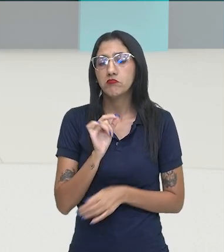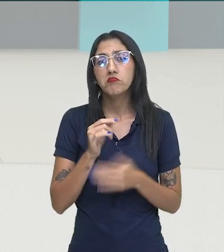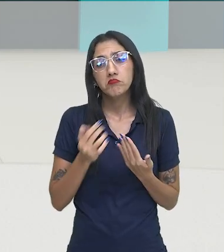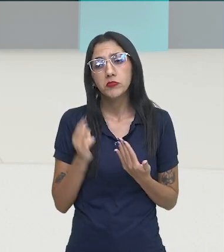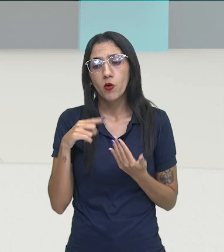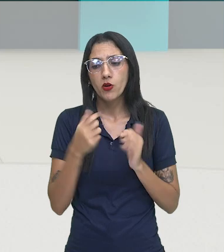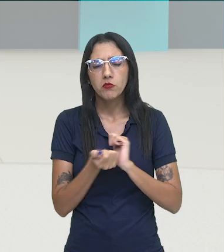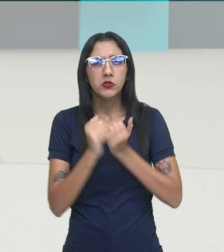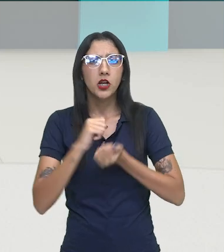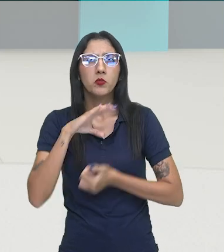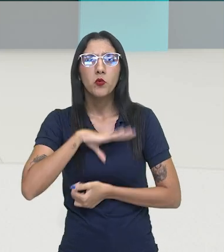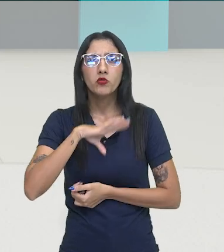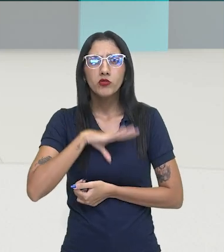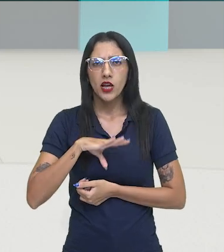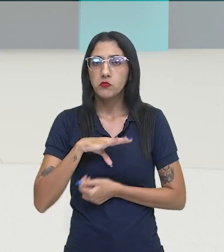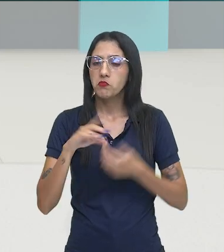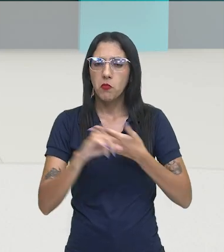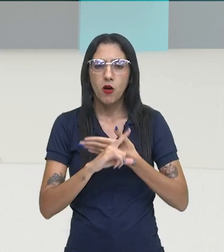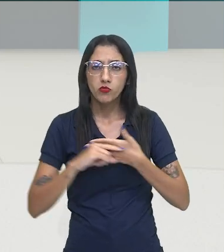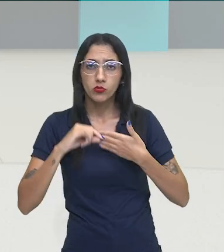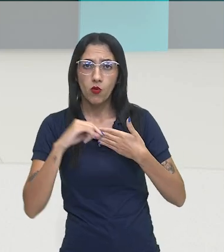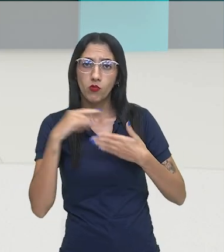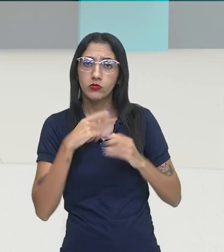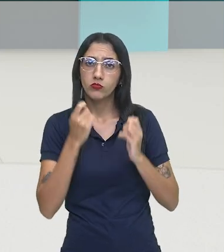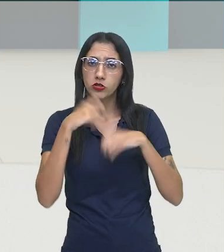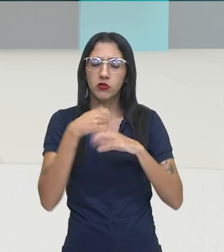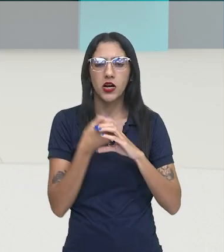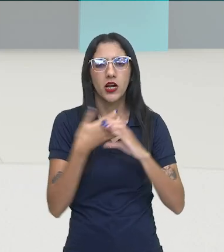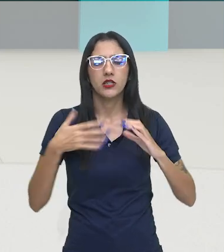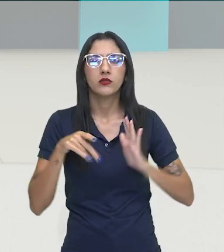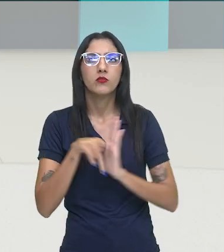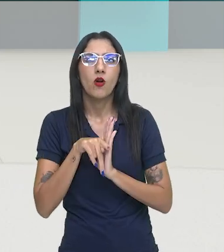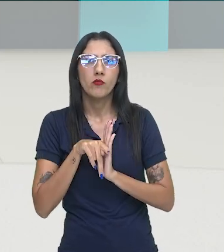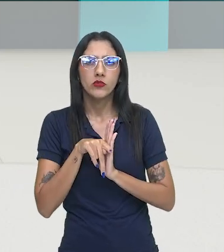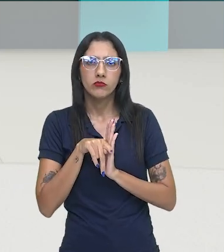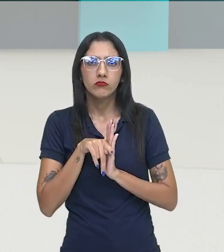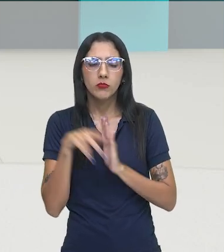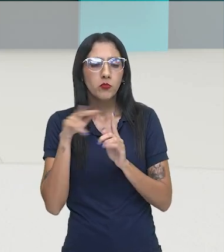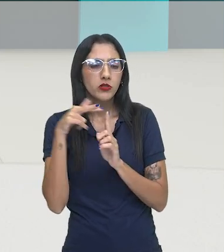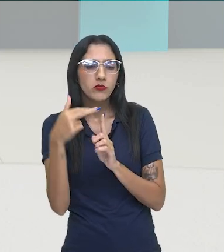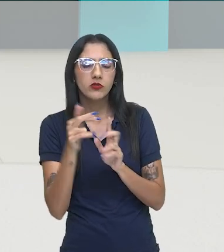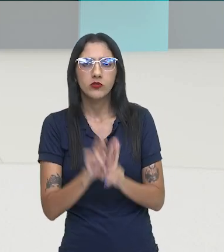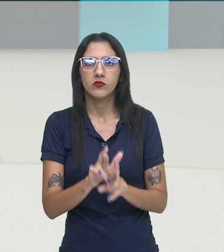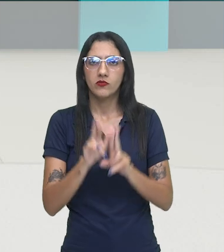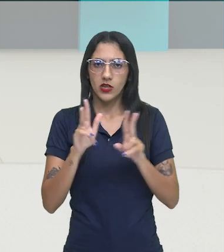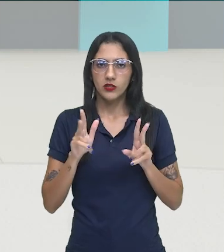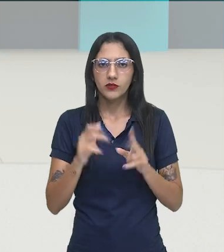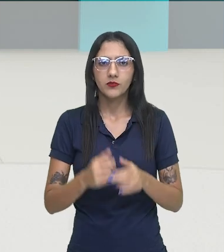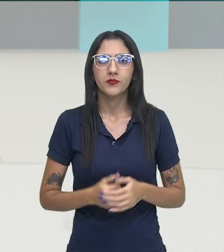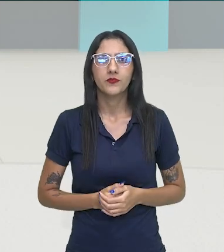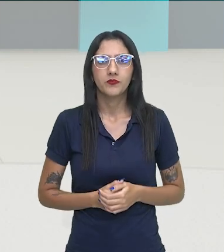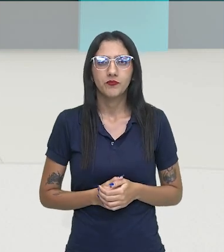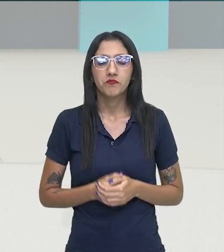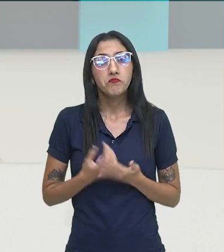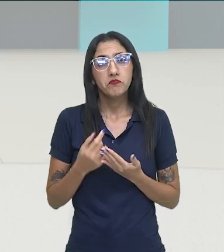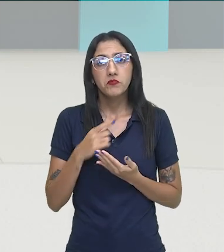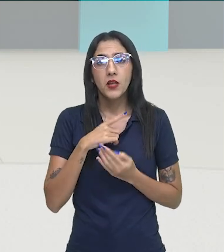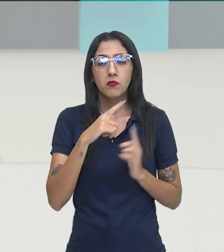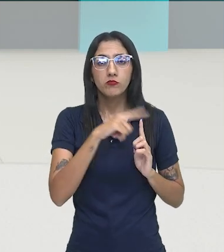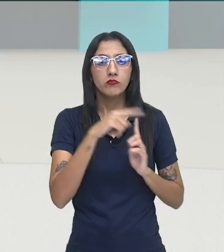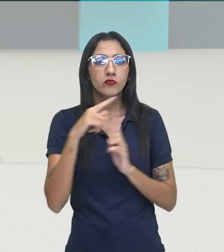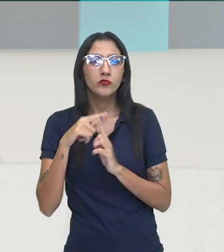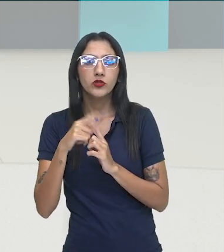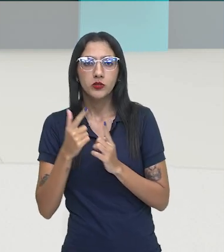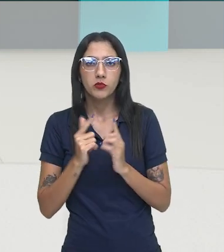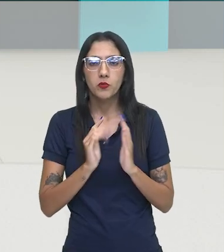ou poeta faz dos elementos que distinguem uma estética. Então, vai ter um estilo, né,